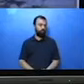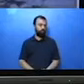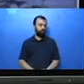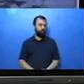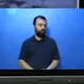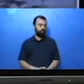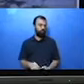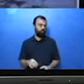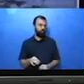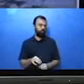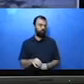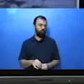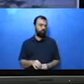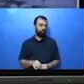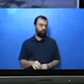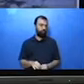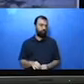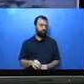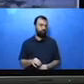Com